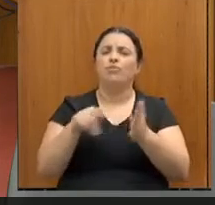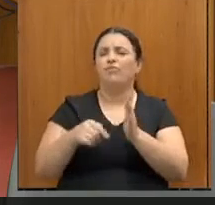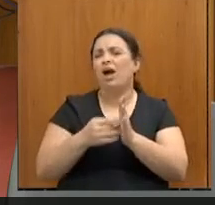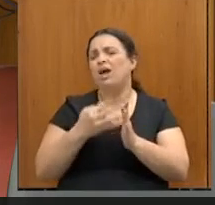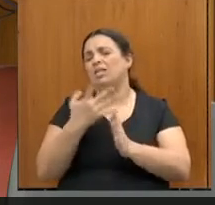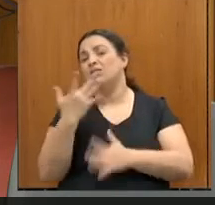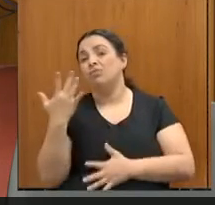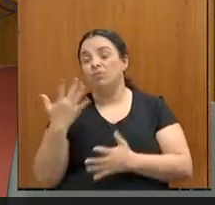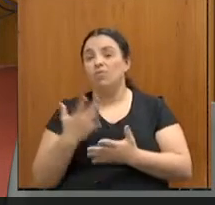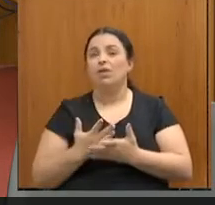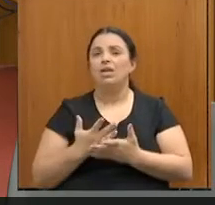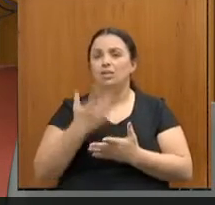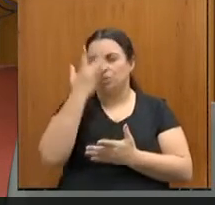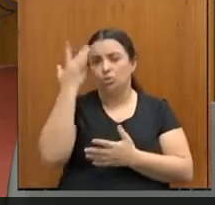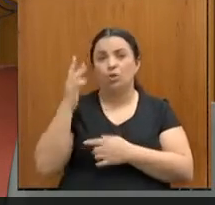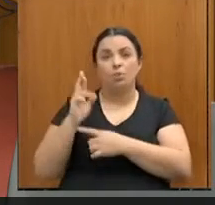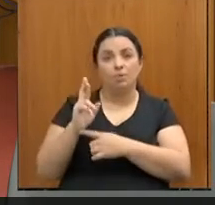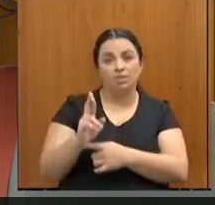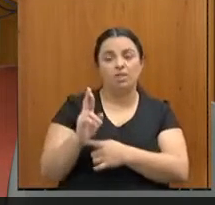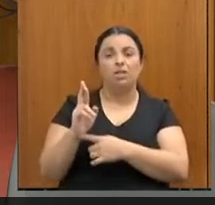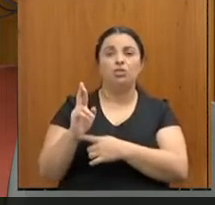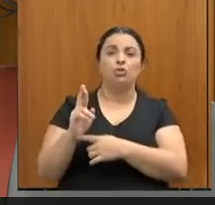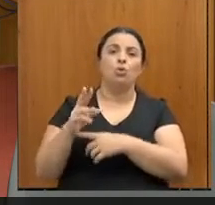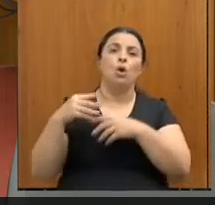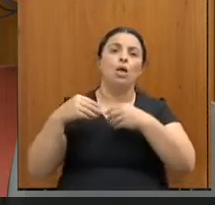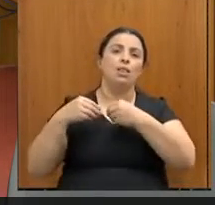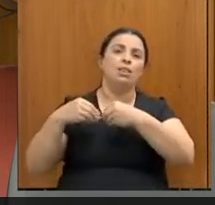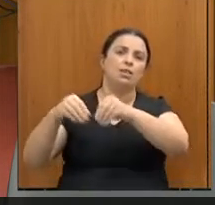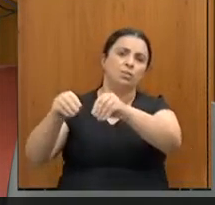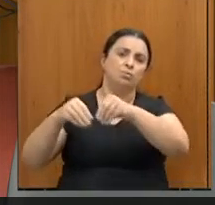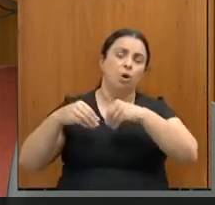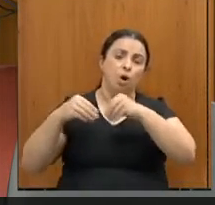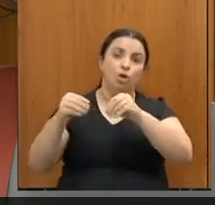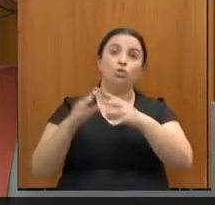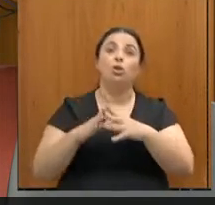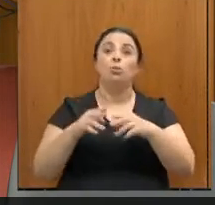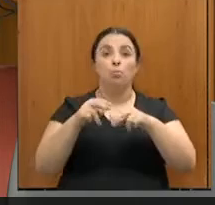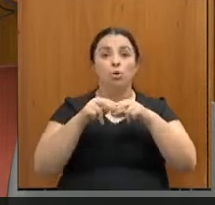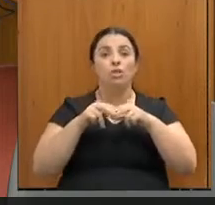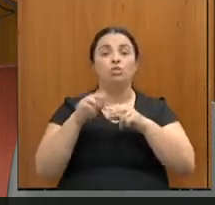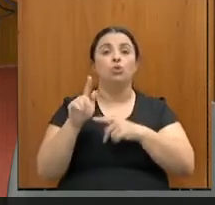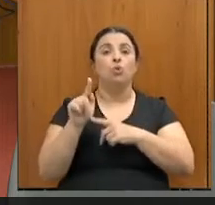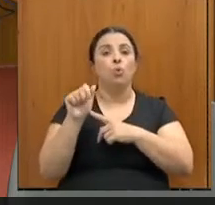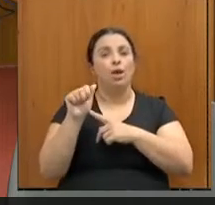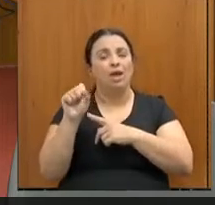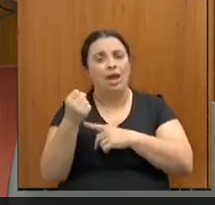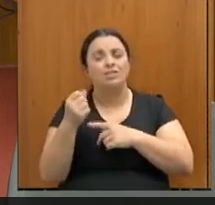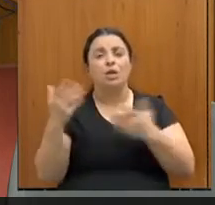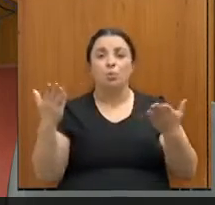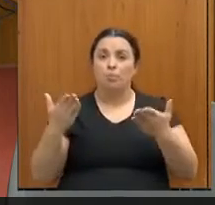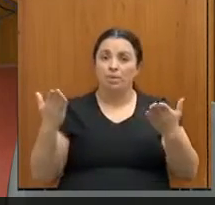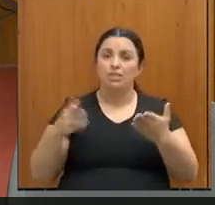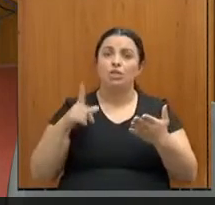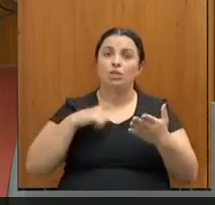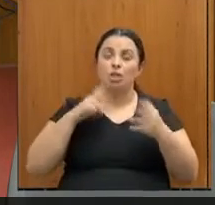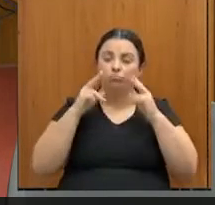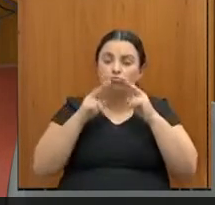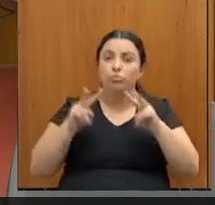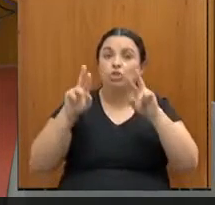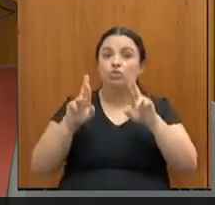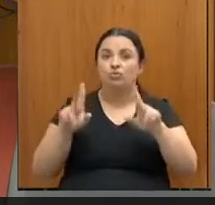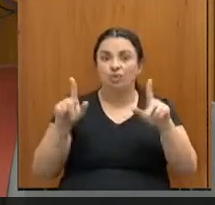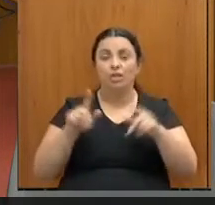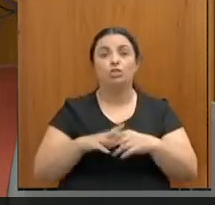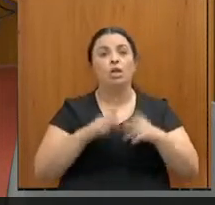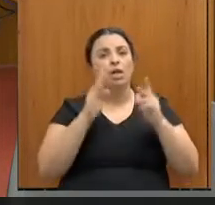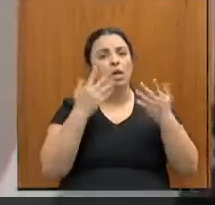e também está desenvolvendo que eu gasto é o nosso presente o gás tem tido um olhar diferenciado e parabéns ao nosso presidente da